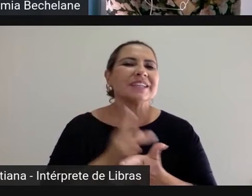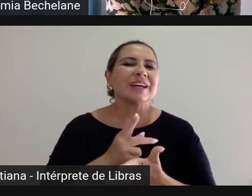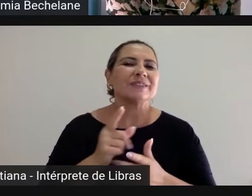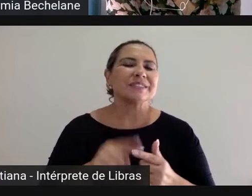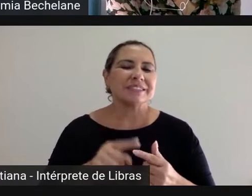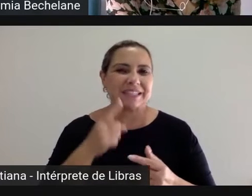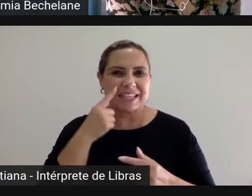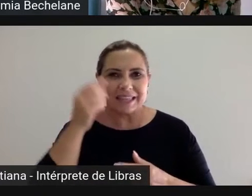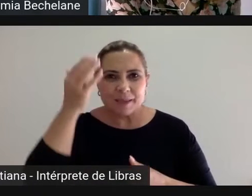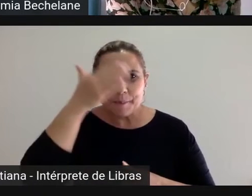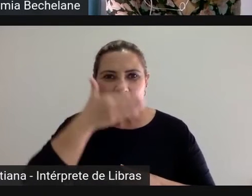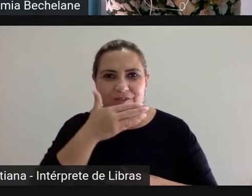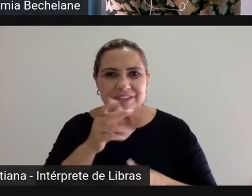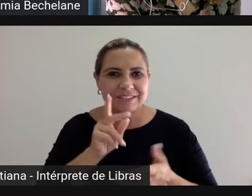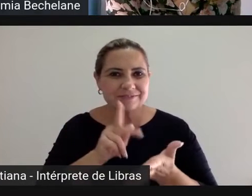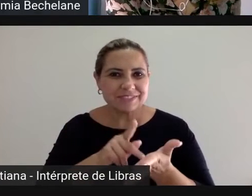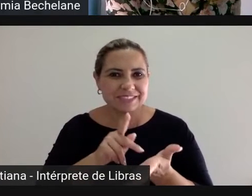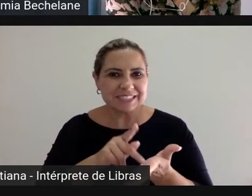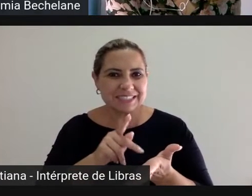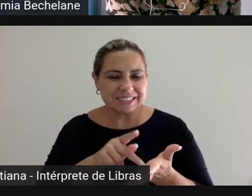checagem está adiantando?